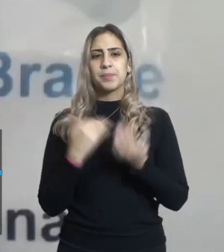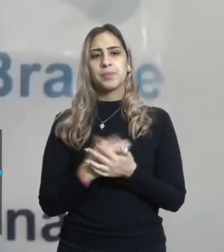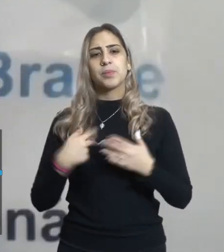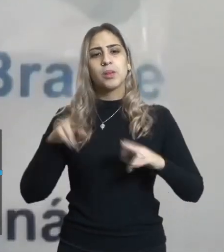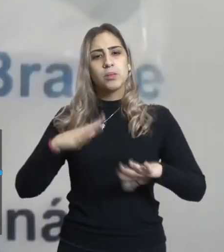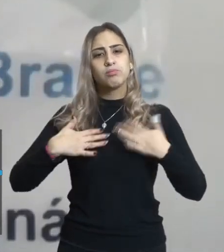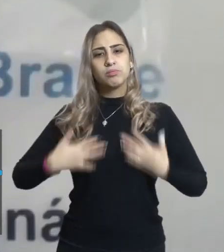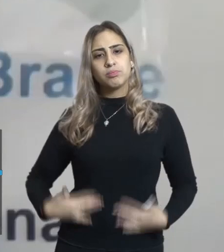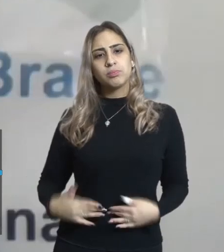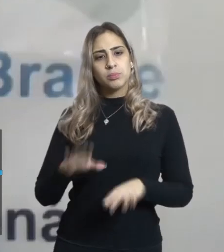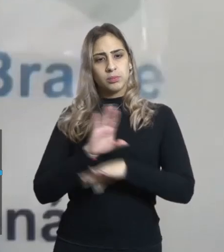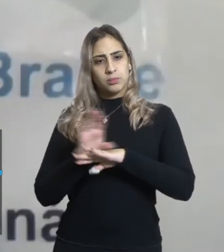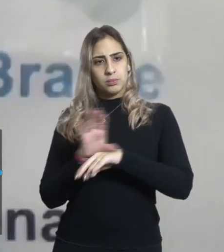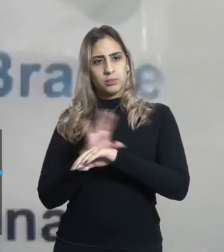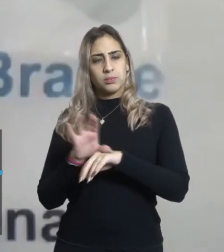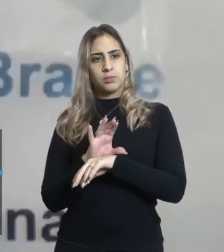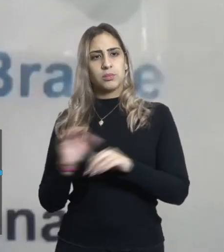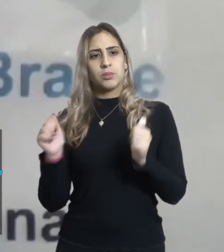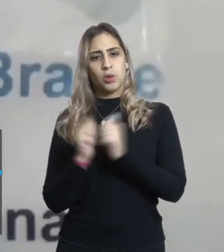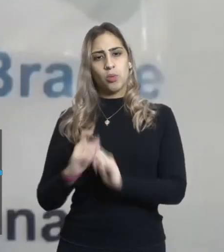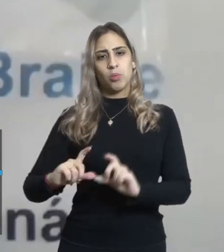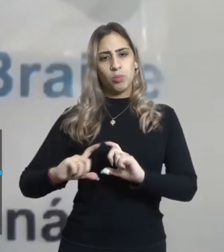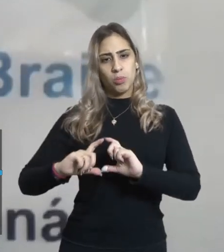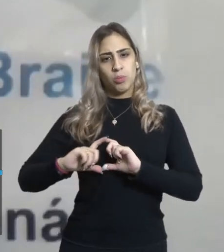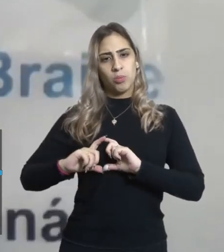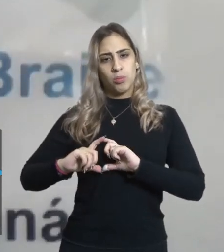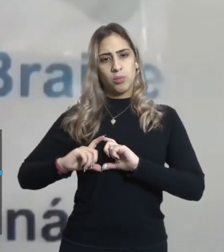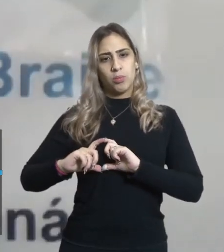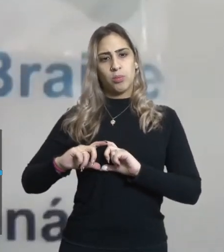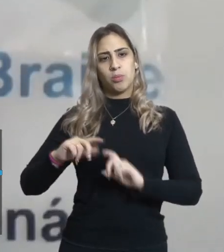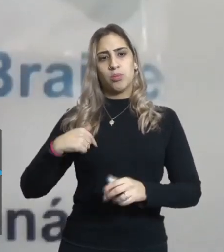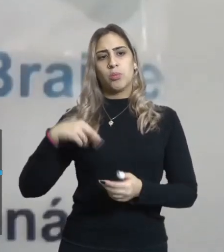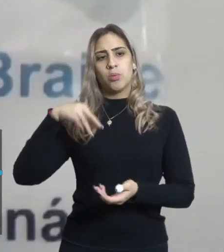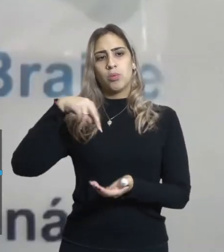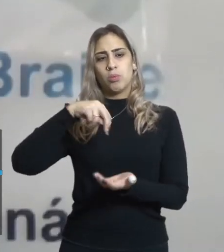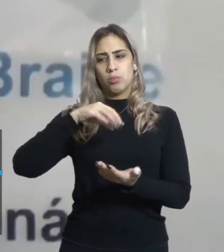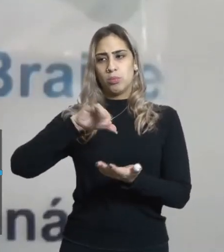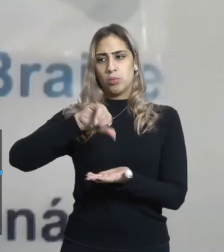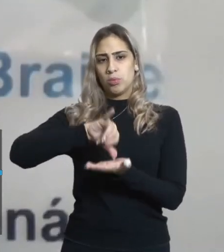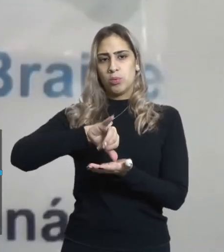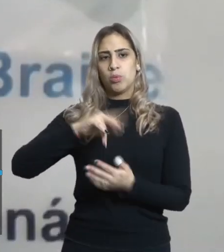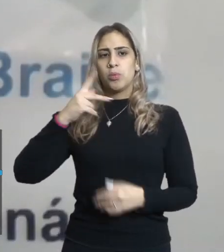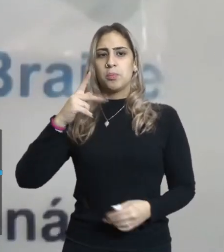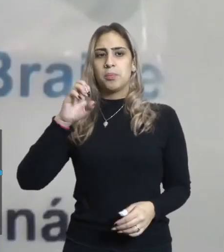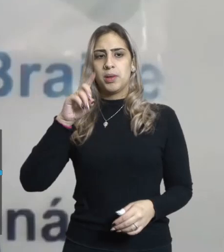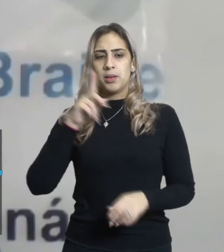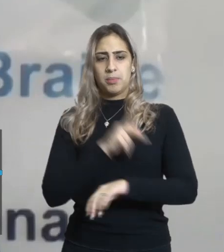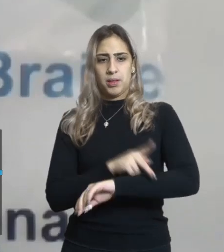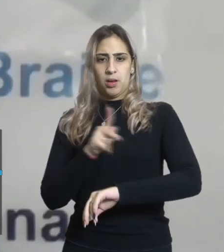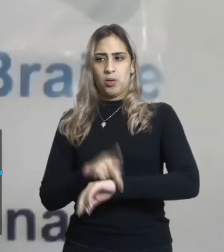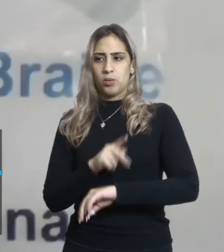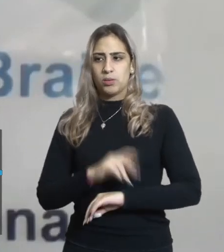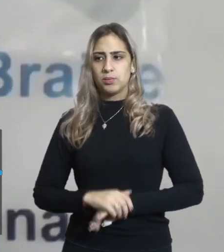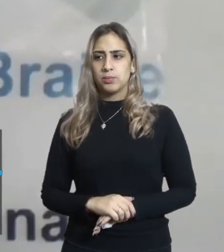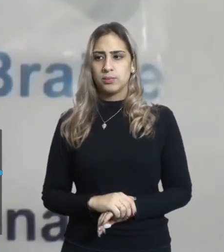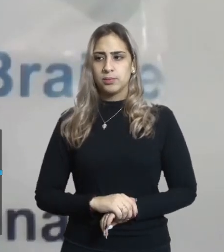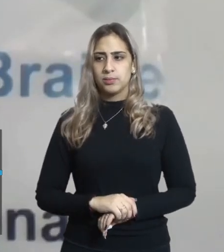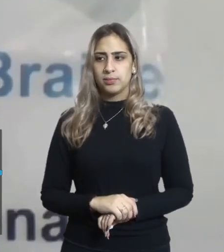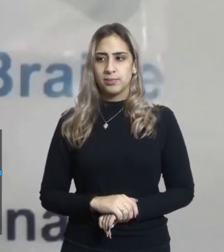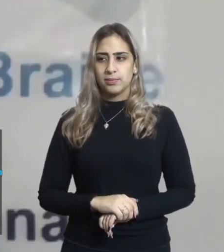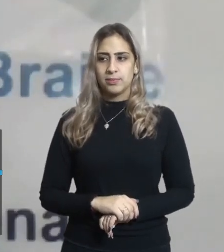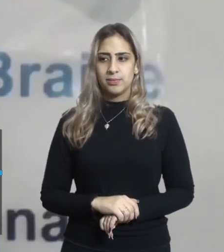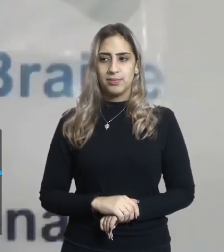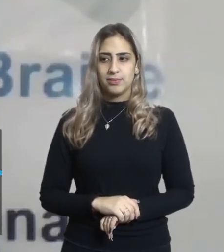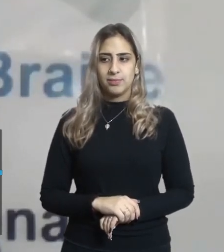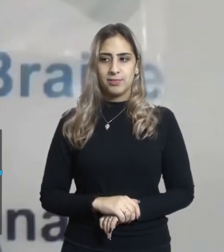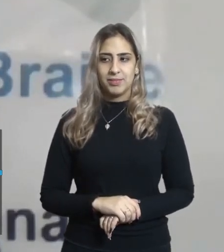camiseta cinza com o logotipo do Núcleo Pedagógico da Diretoria de Ensino de Marília. Hoje vamos conversar um